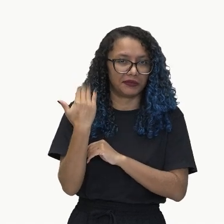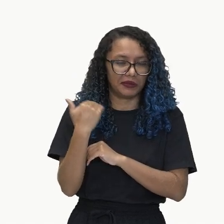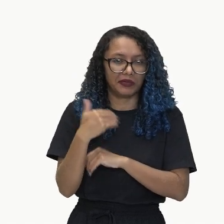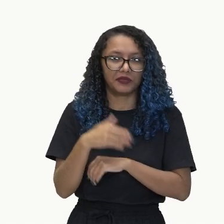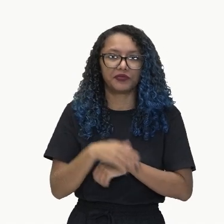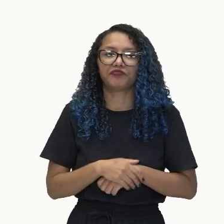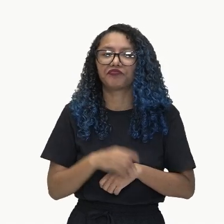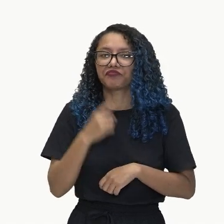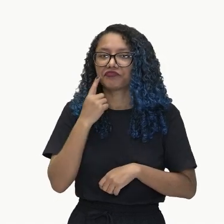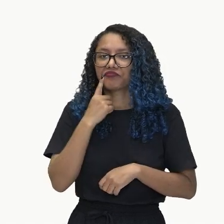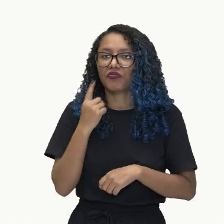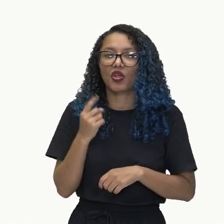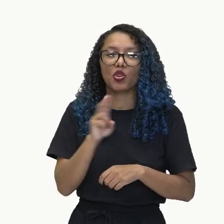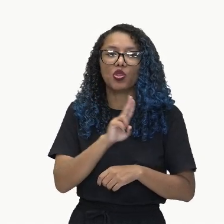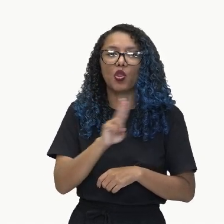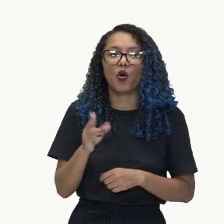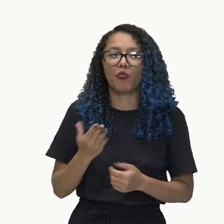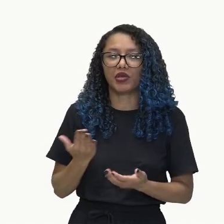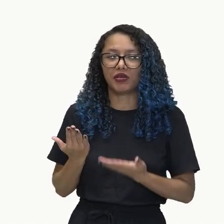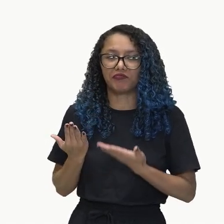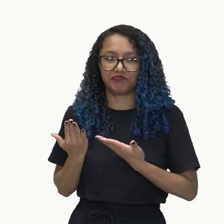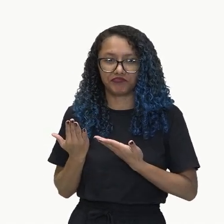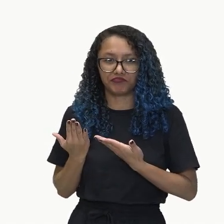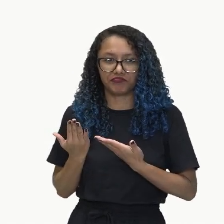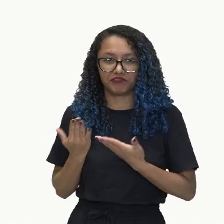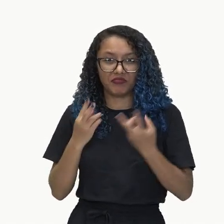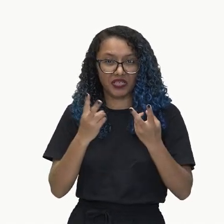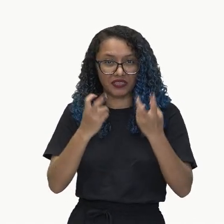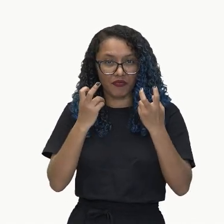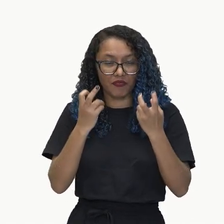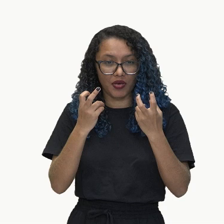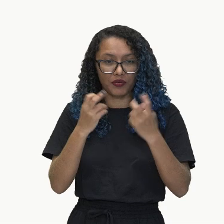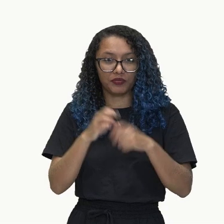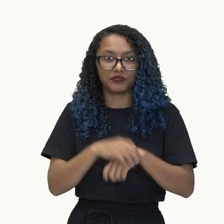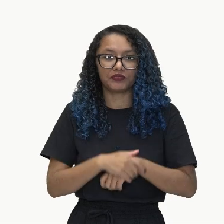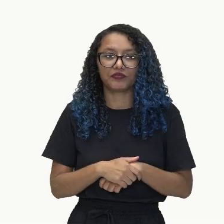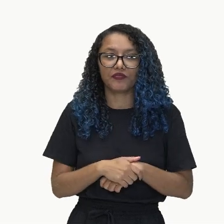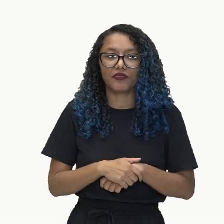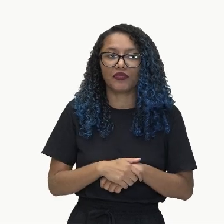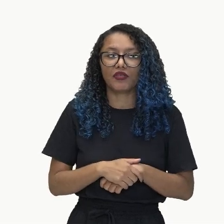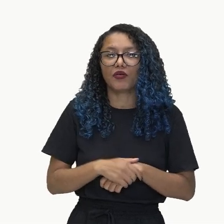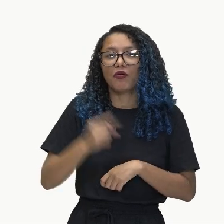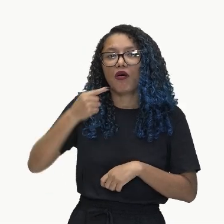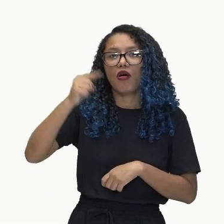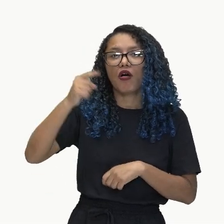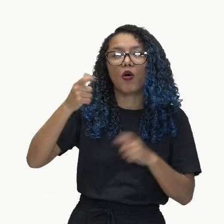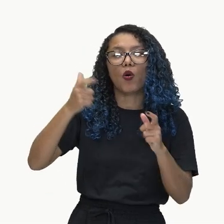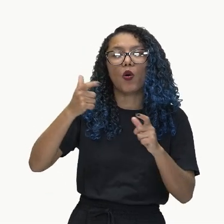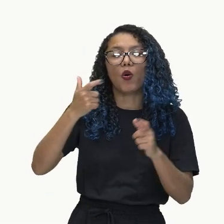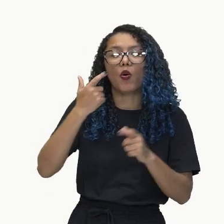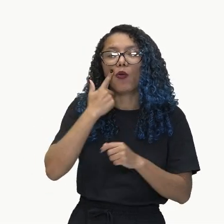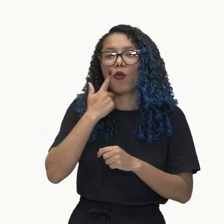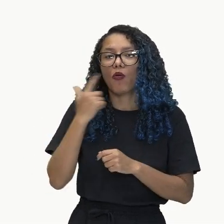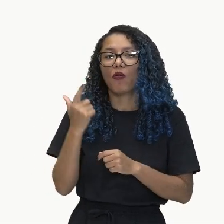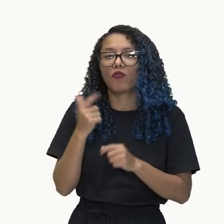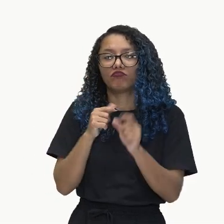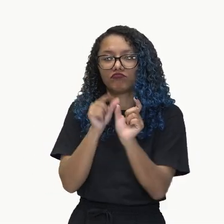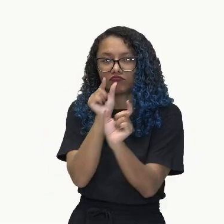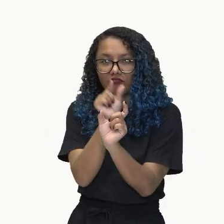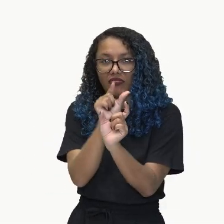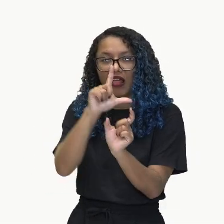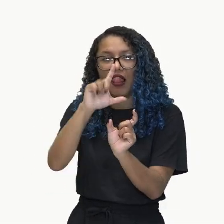teléfono Olha aí o assento agora já está nessa sílaba aqui que eu estou aqui